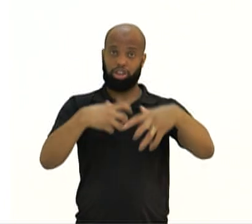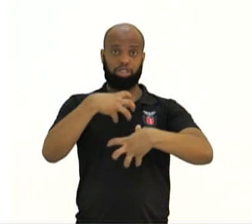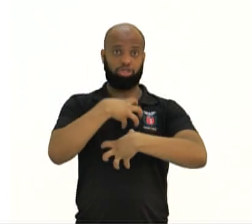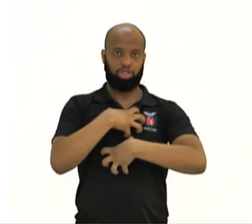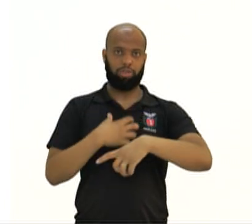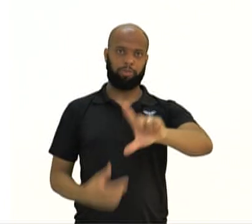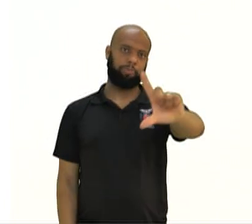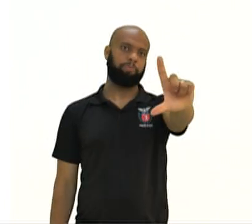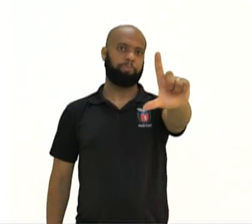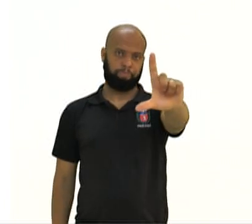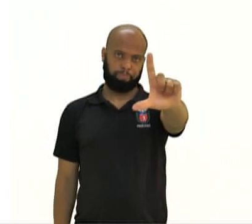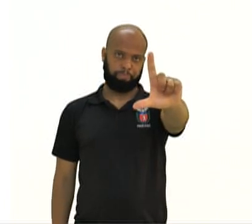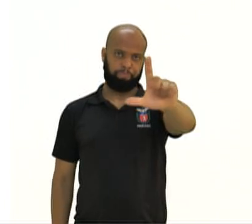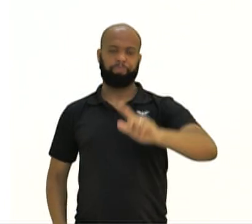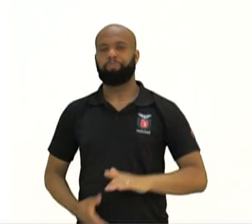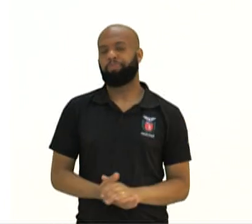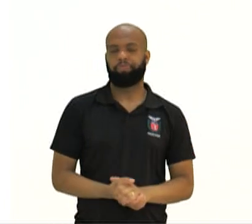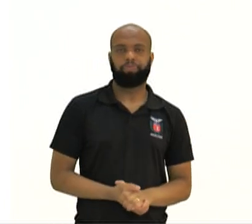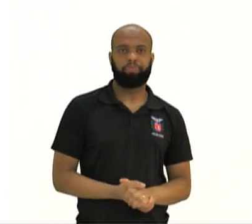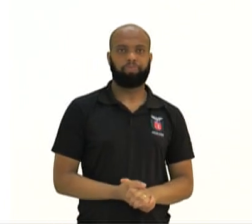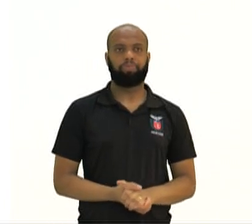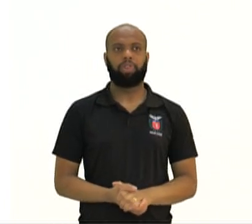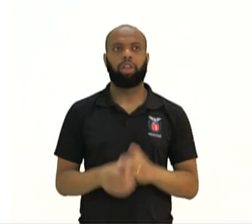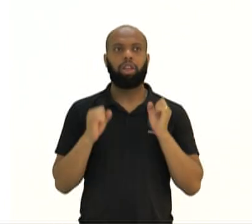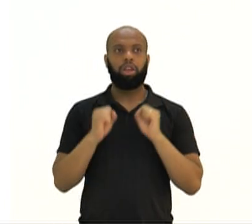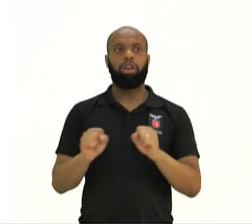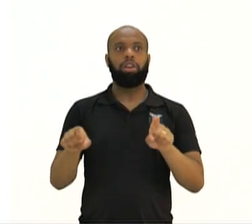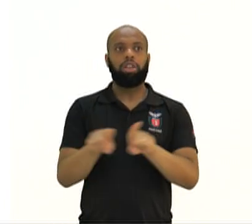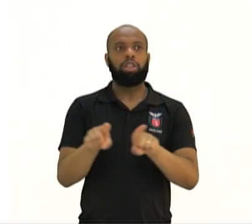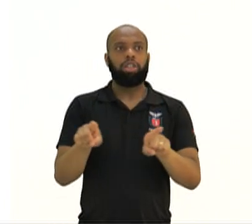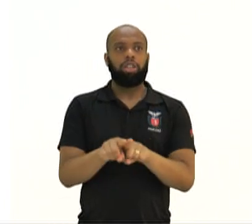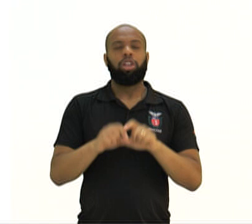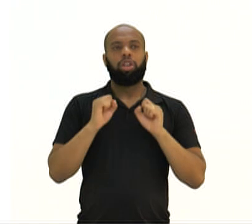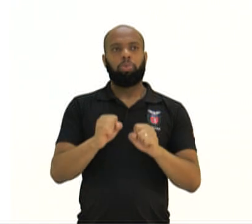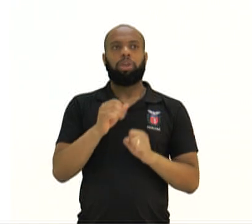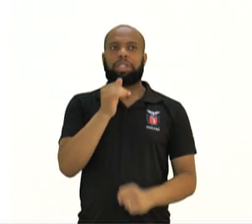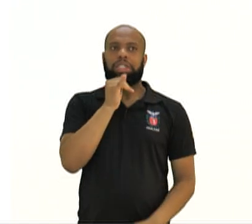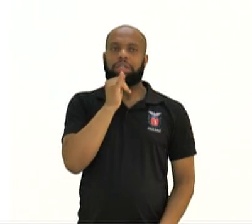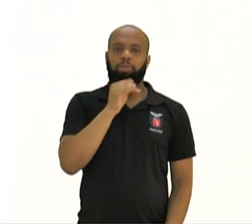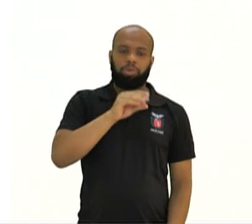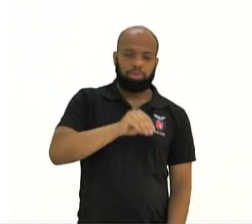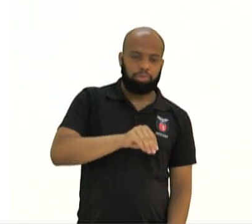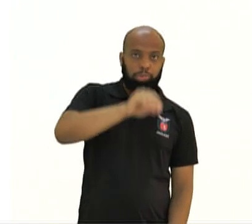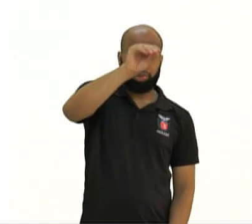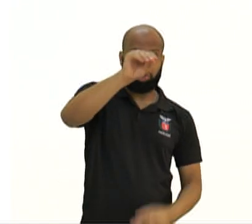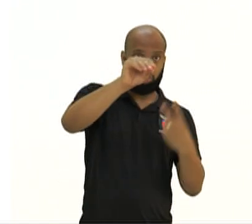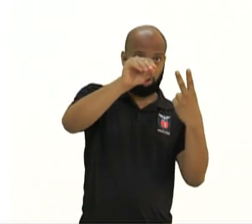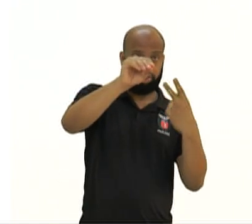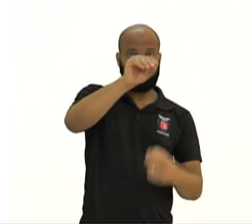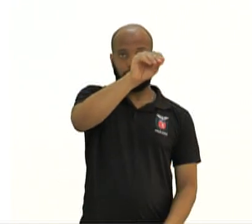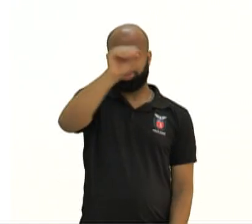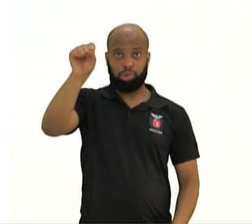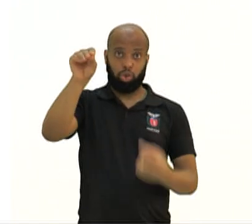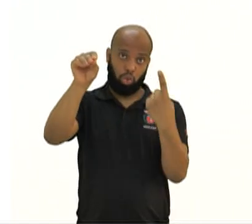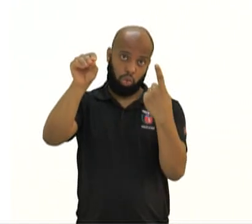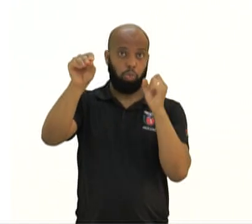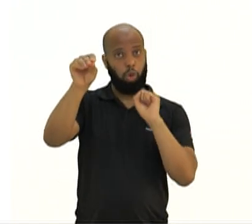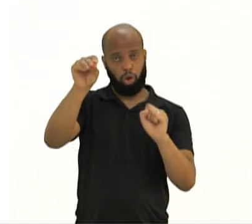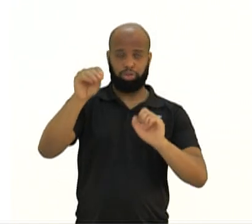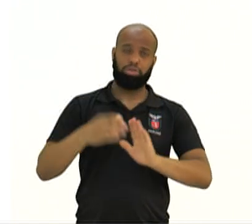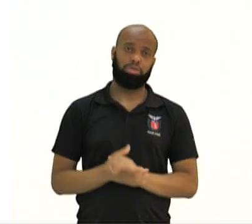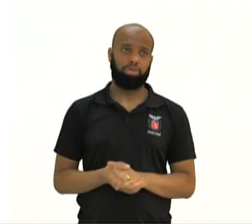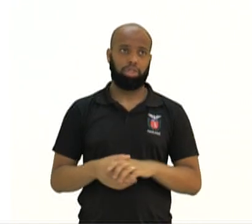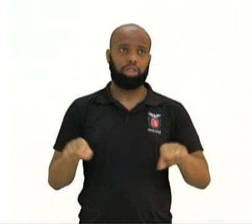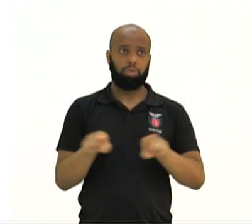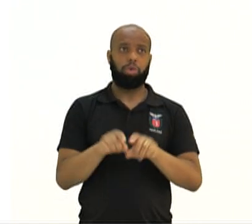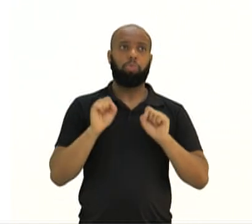esquerda. Ou ele pode vir duas para cima, uma para a direita, ou duas para cima e uma para a esquerda, ou ele pode